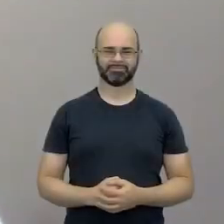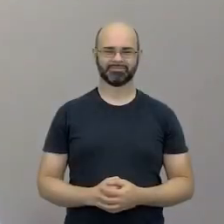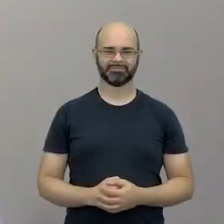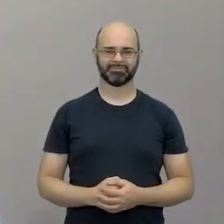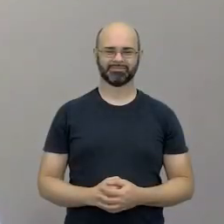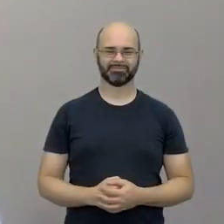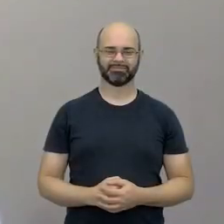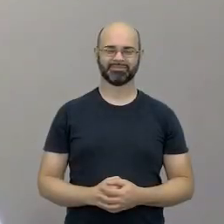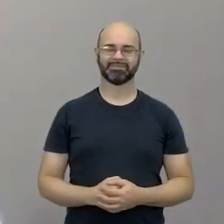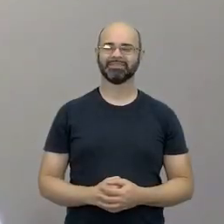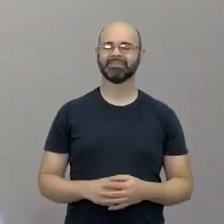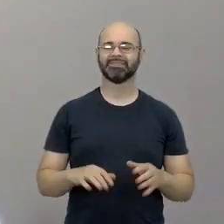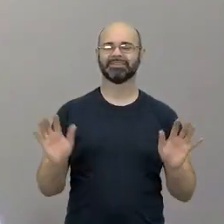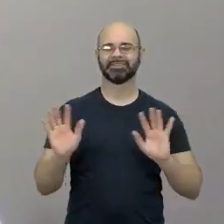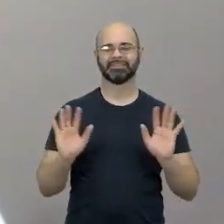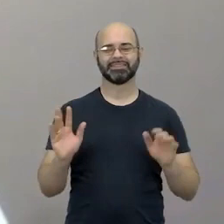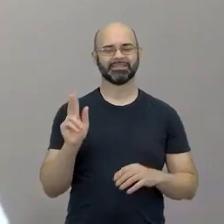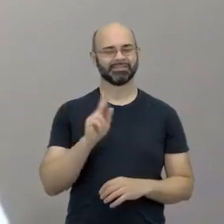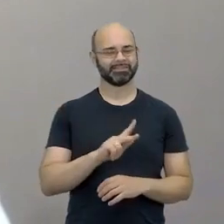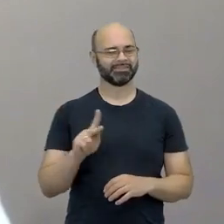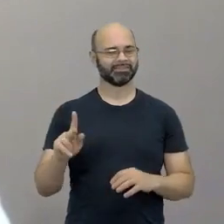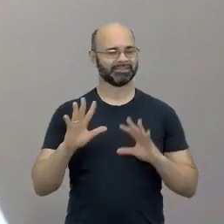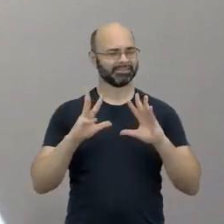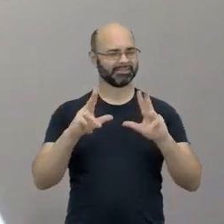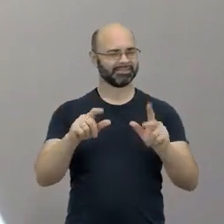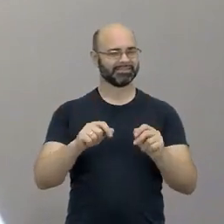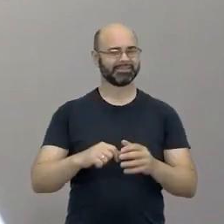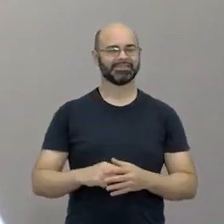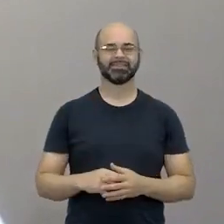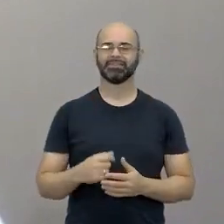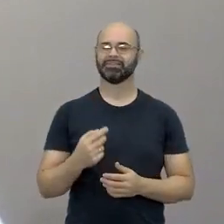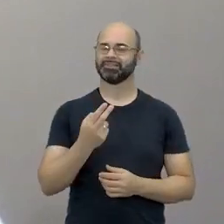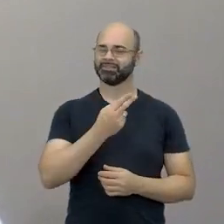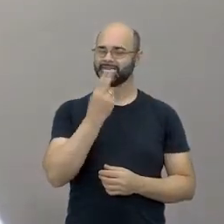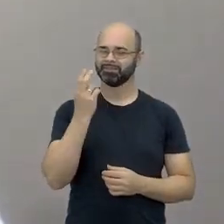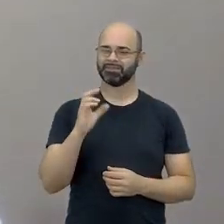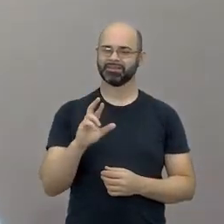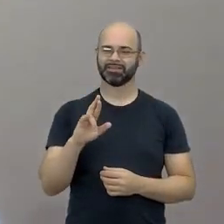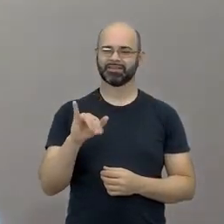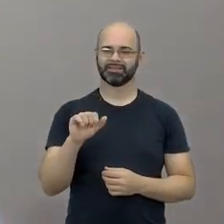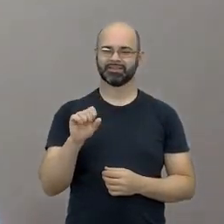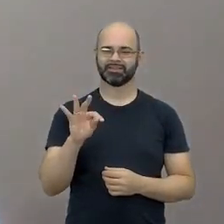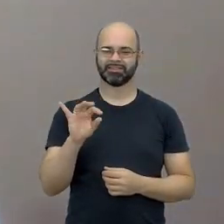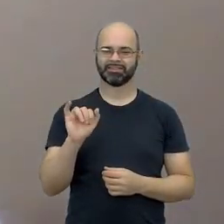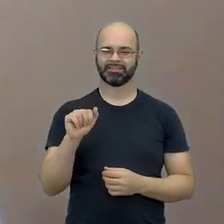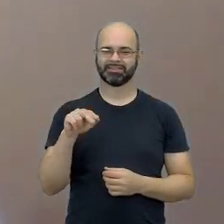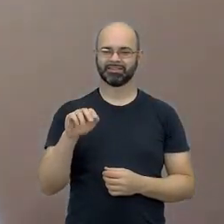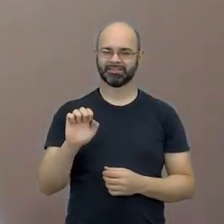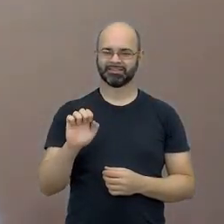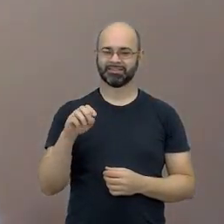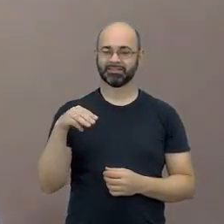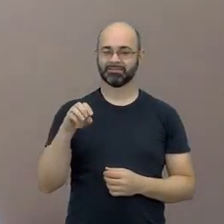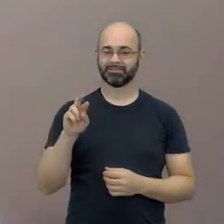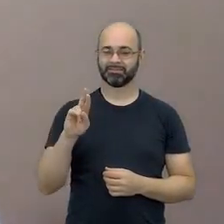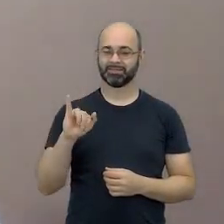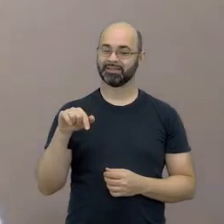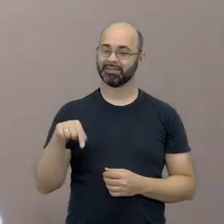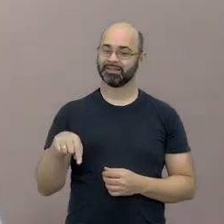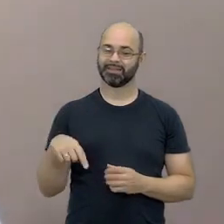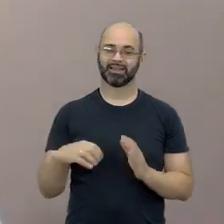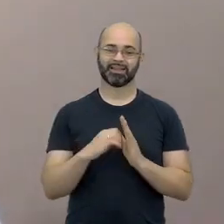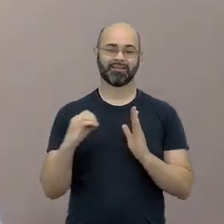Olá, professores e professoras. Eu sou Cristiane Mori, sou formadora aqui da